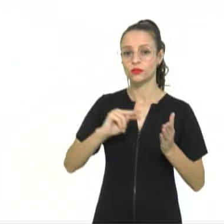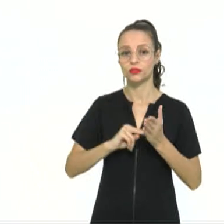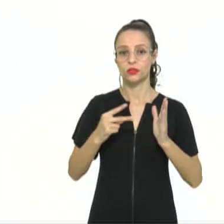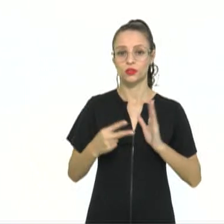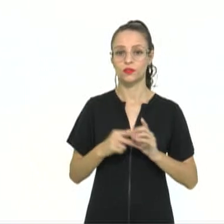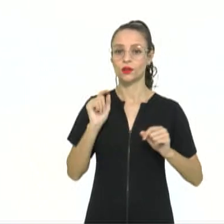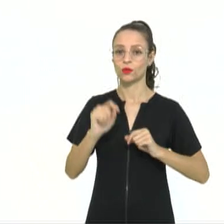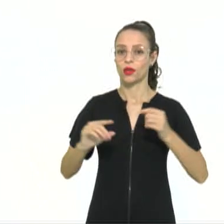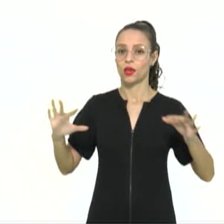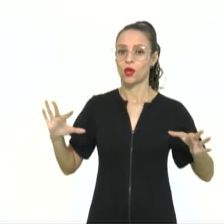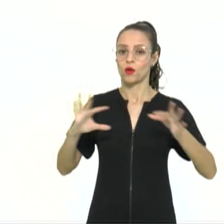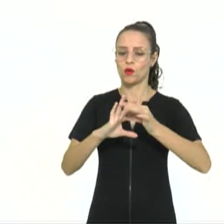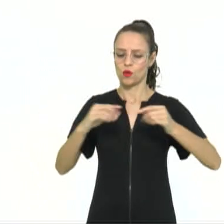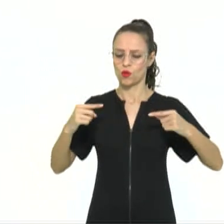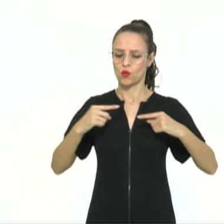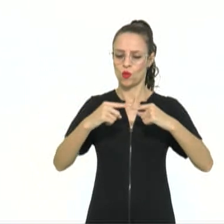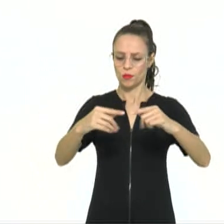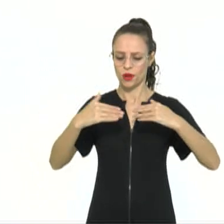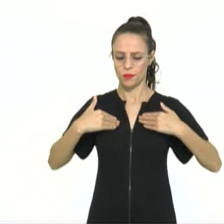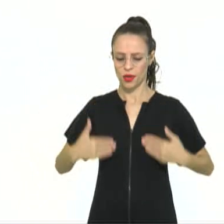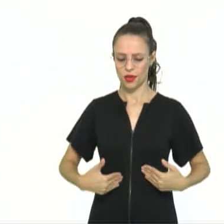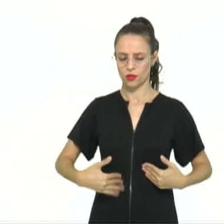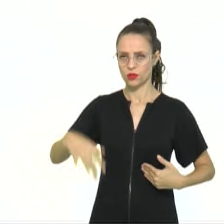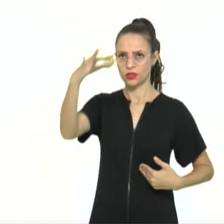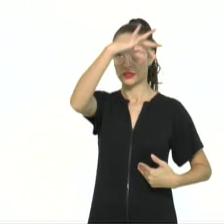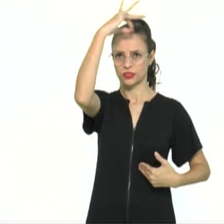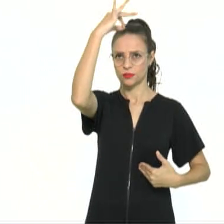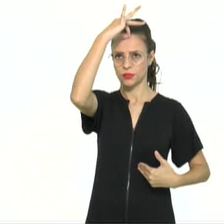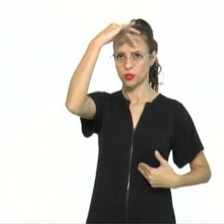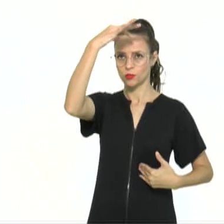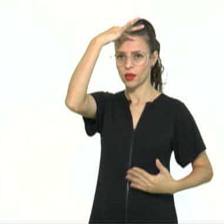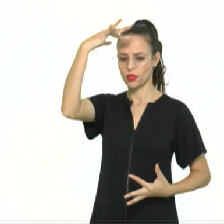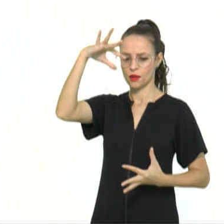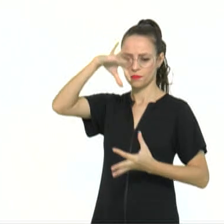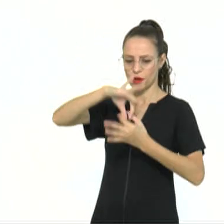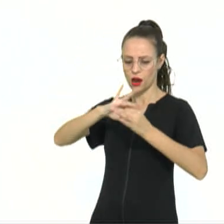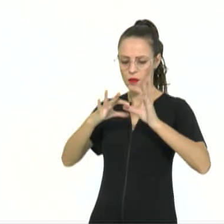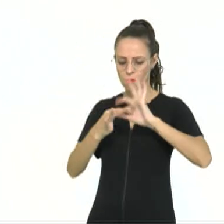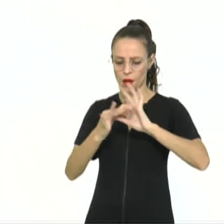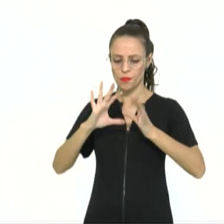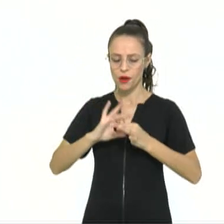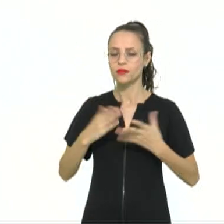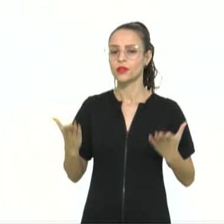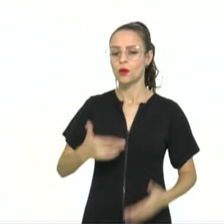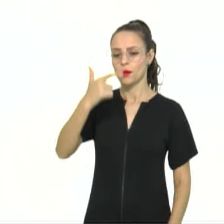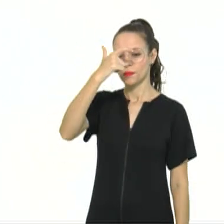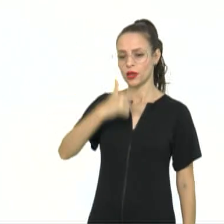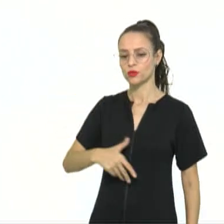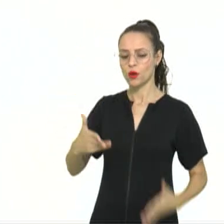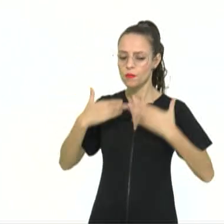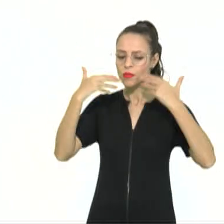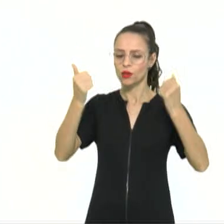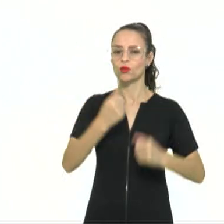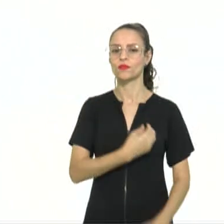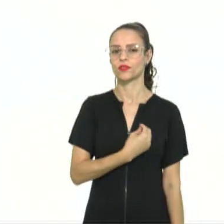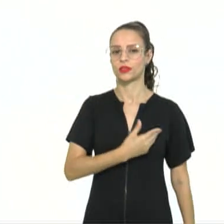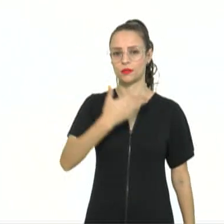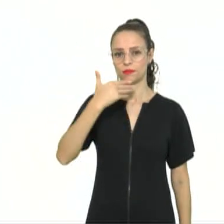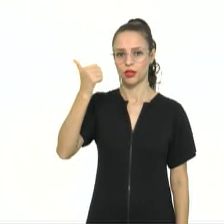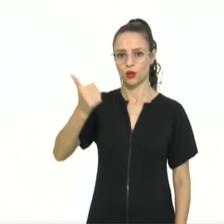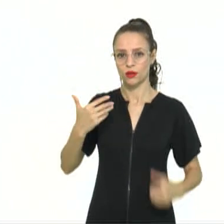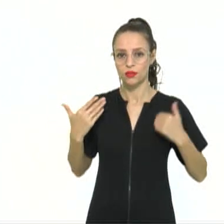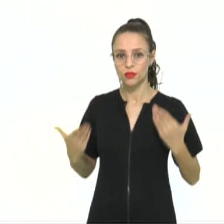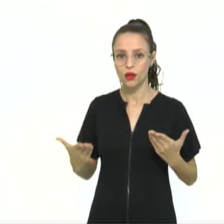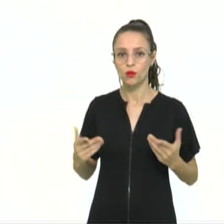a combinação harmônica do corpo, mente e espírito, então é harmonia para tornar uma pessoa melhor e viver uma vida melhor, fazendo com